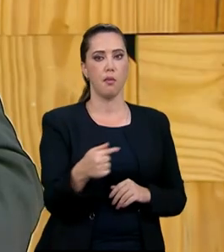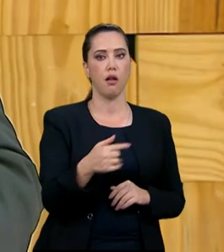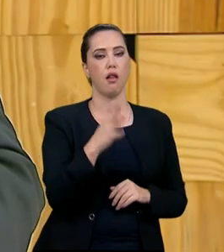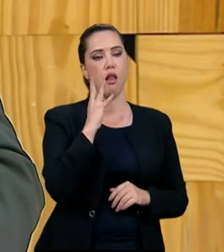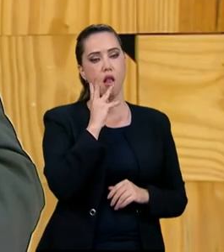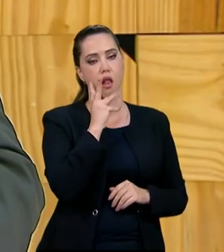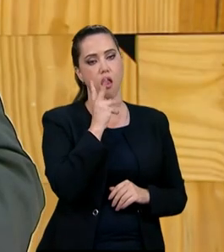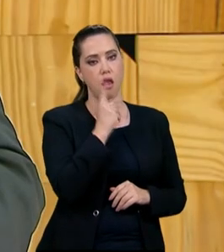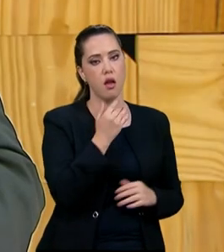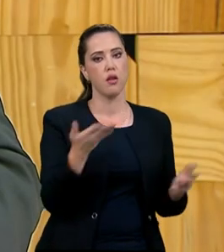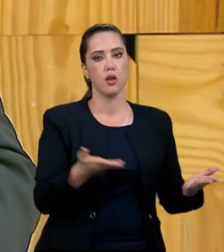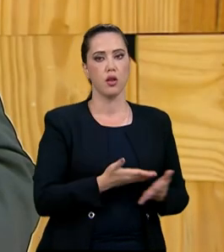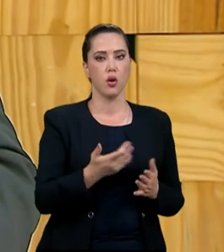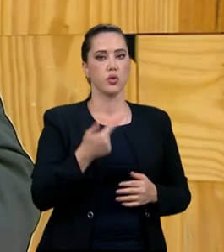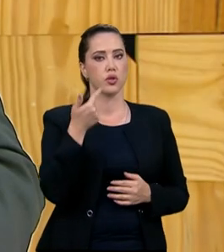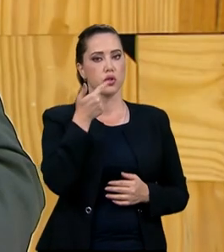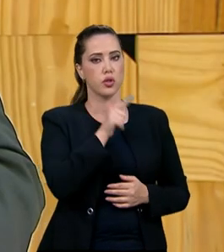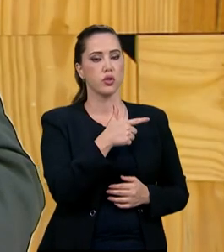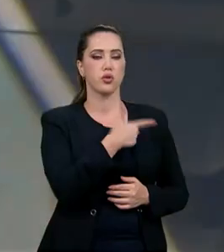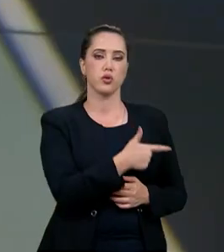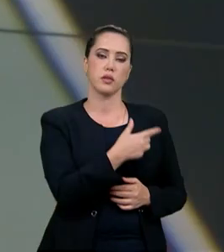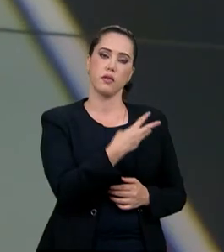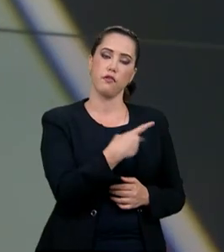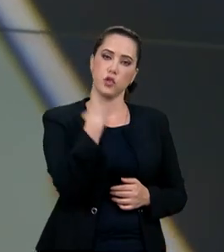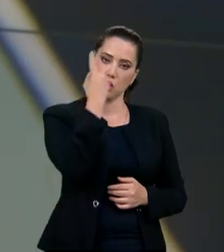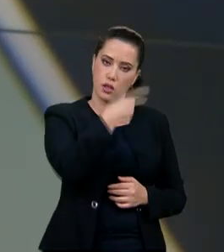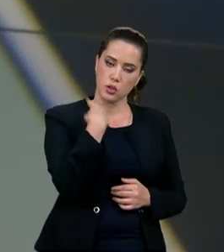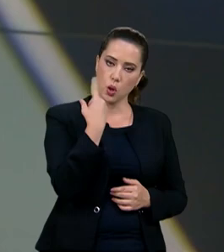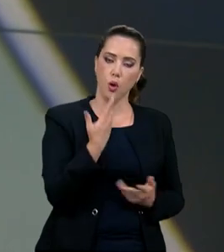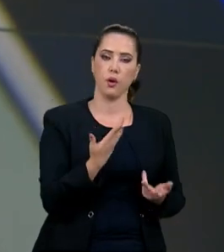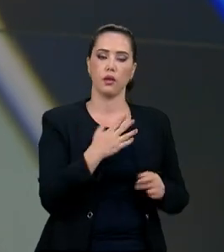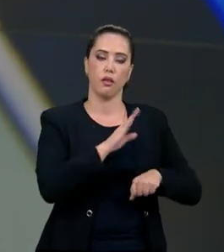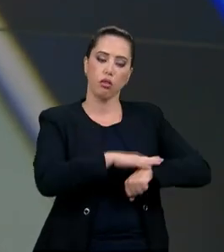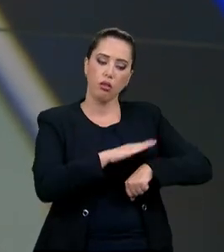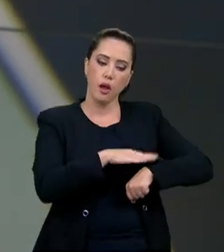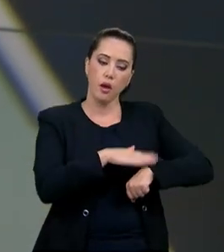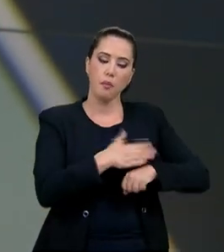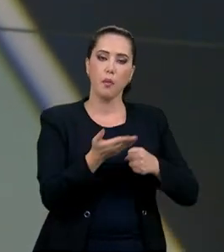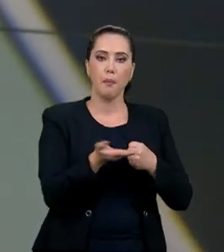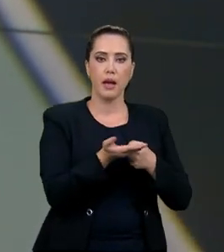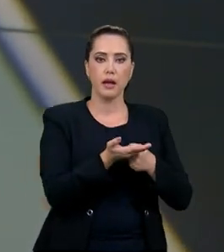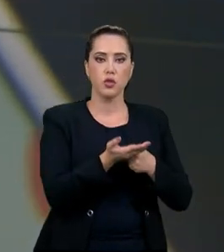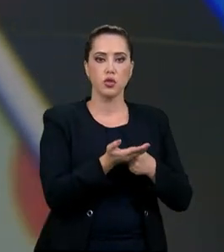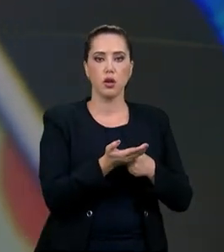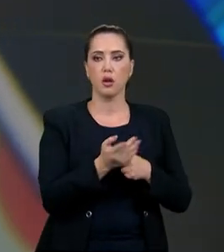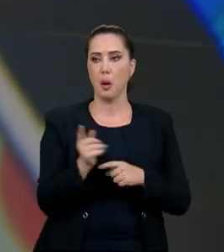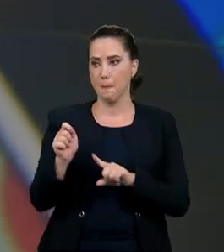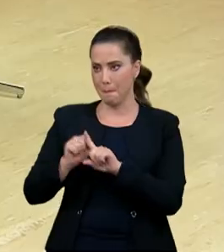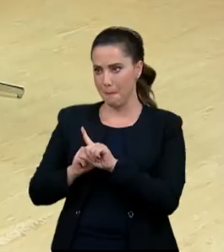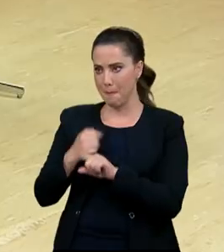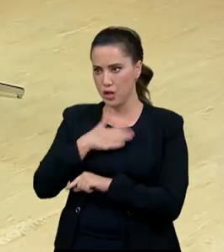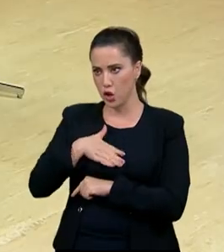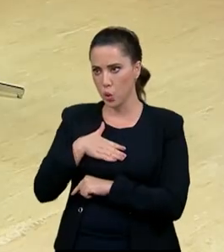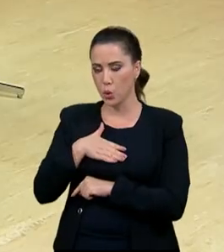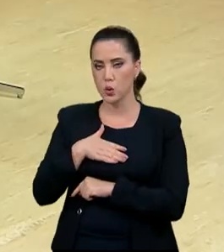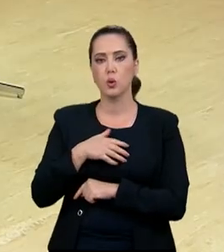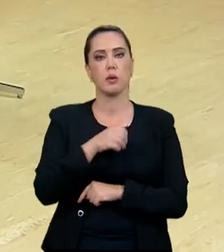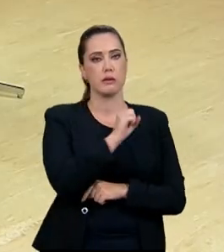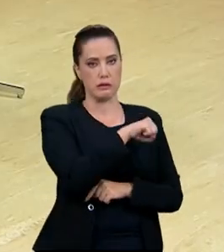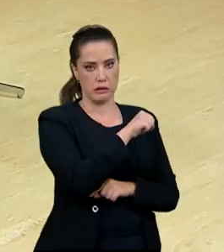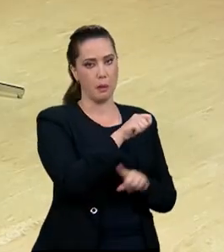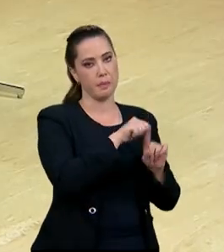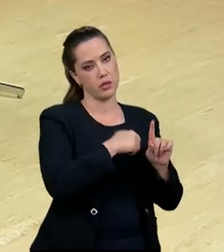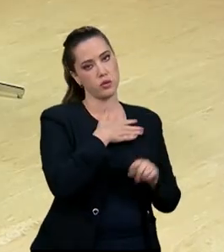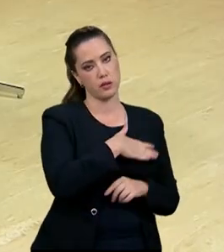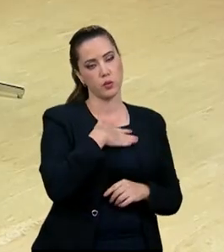em dia, a gente atingiu agora a marca de 23 horas. É o tempo médio para abertura de empresa. Em agosto. O tempo médio para abertura